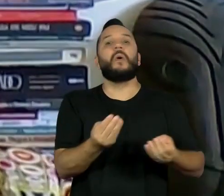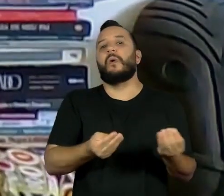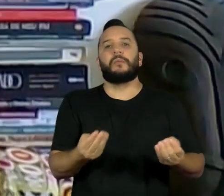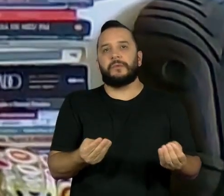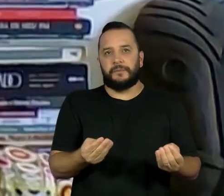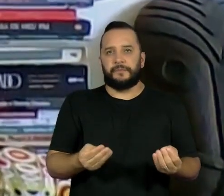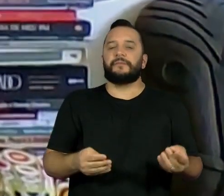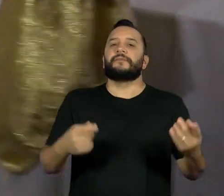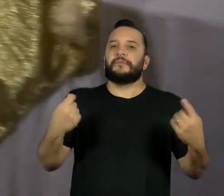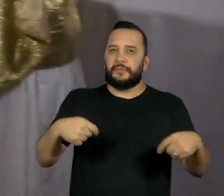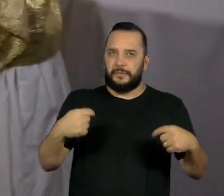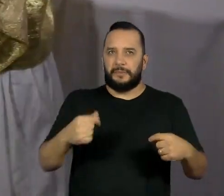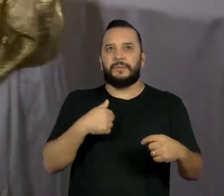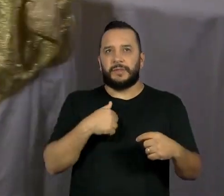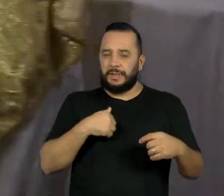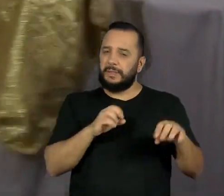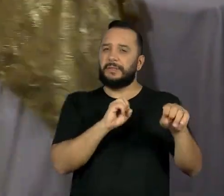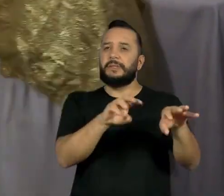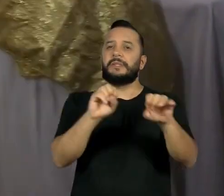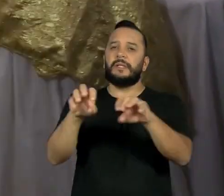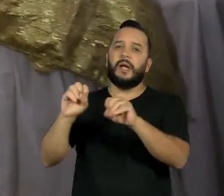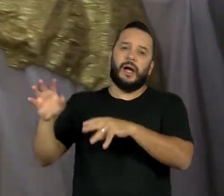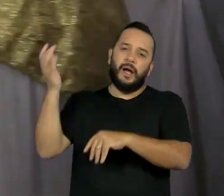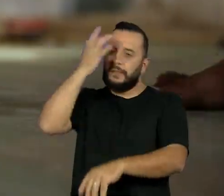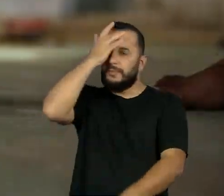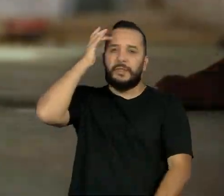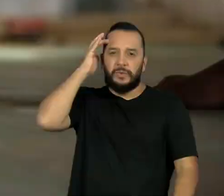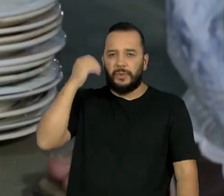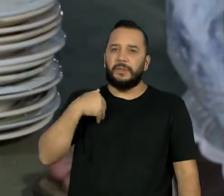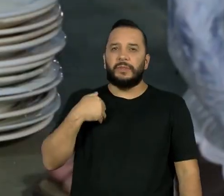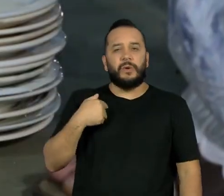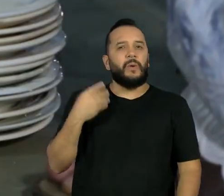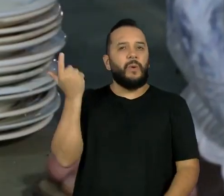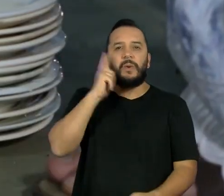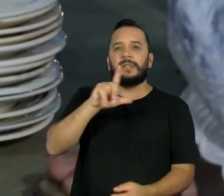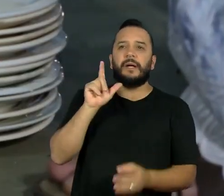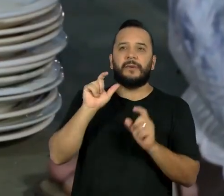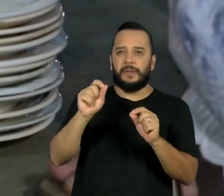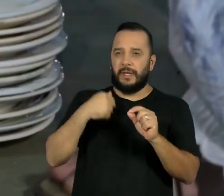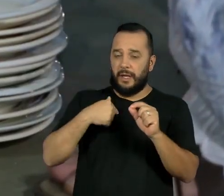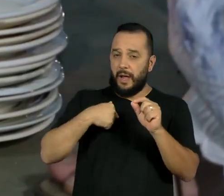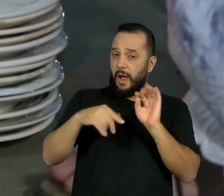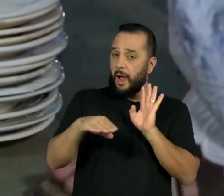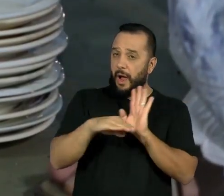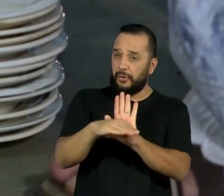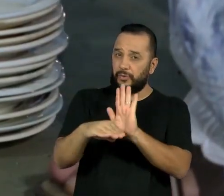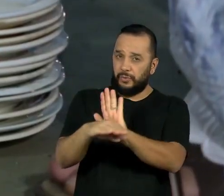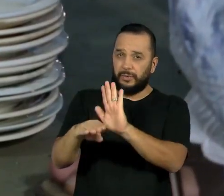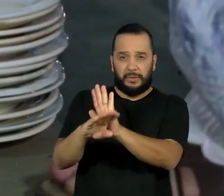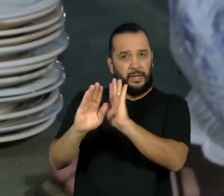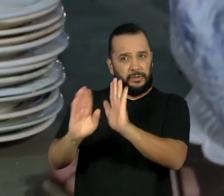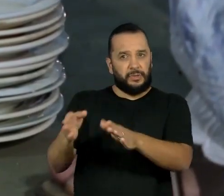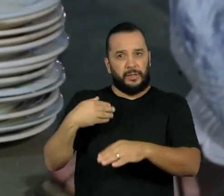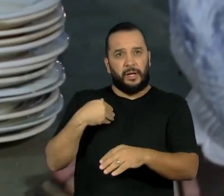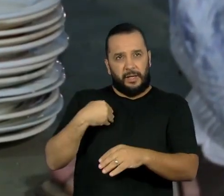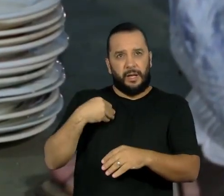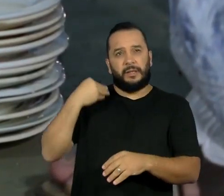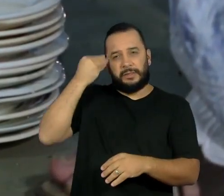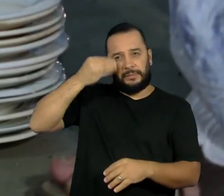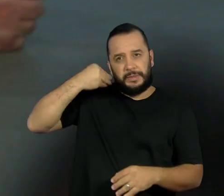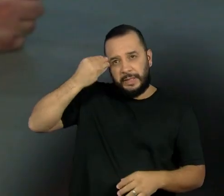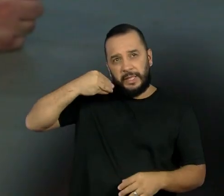giro epistemológico, onde as pessoas elas conseguem contribuir não só com a sua experiência de